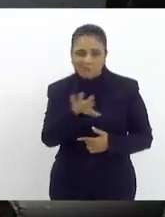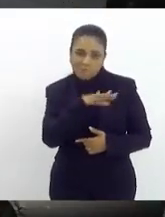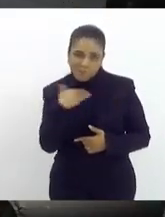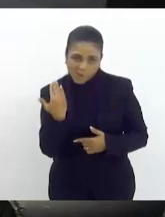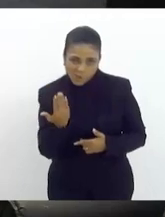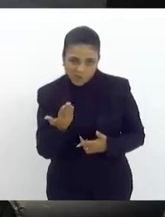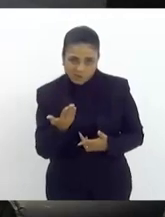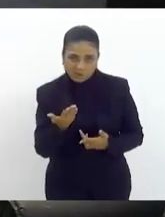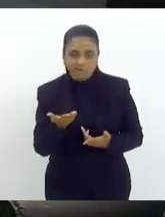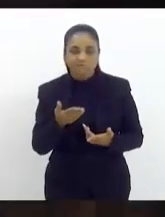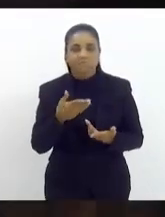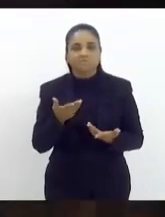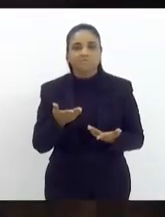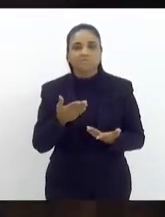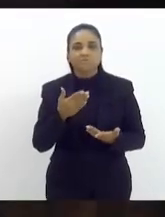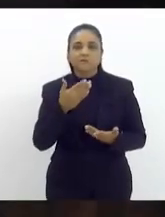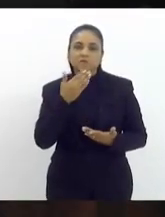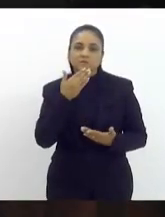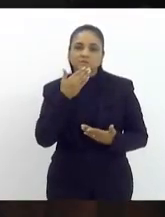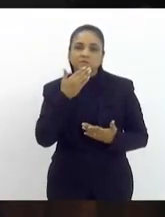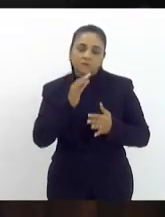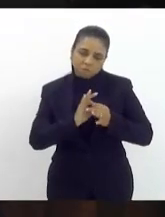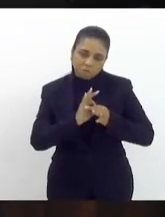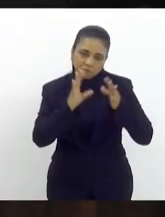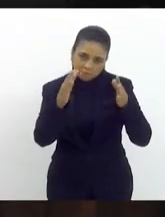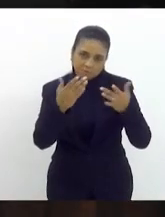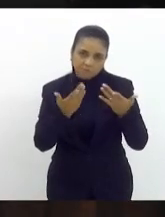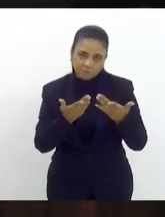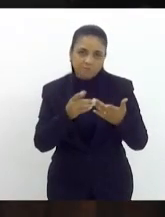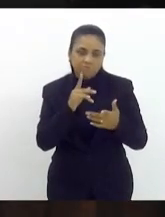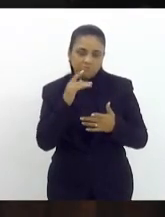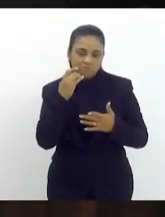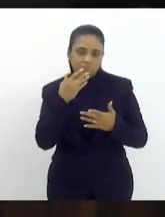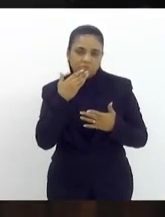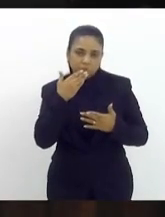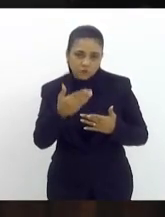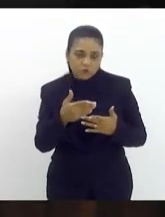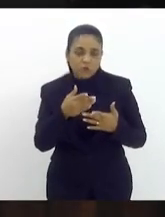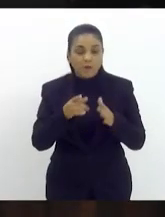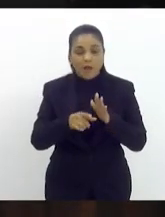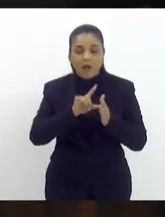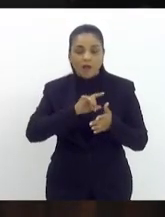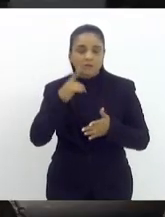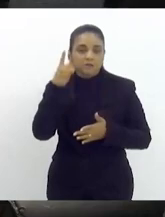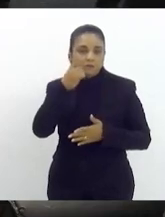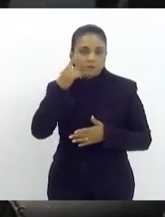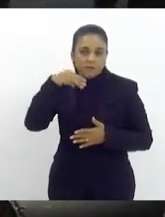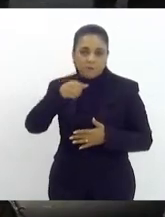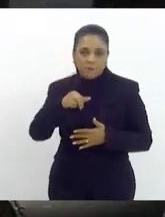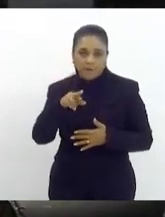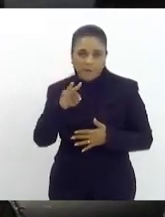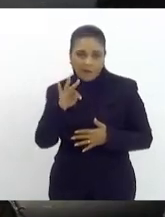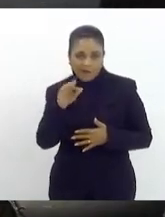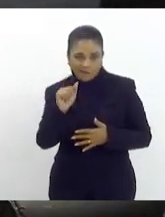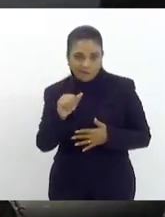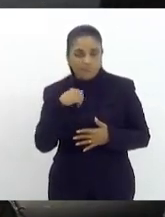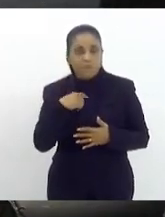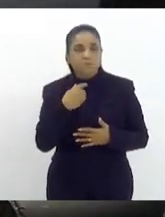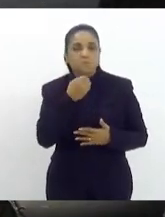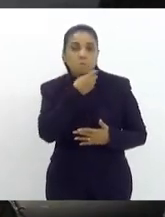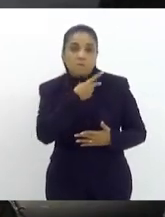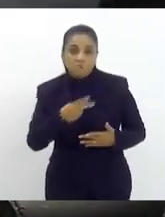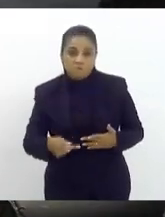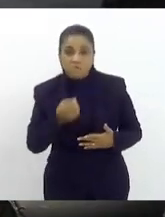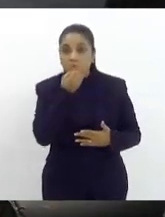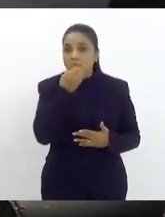A presidência defere o pedido de Vossa Excelência, mas antes, deputada Marta Rocha, por favor. Presidente, boa tarde a todas e